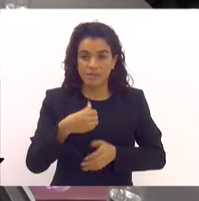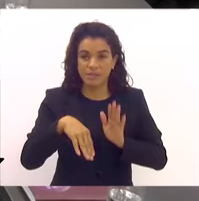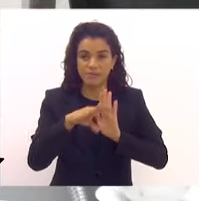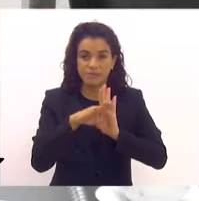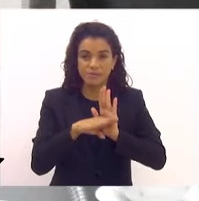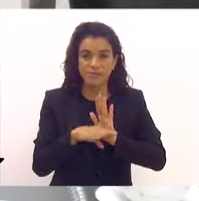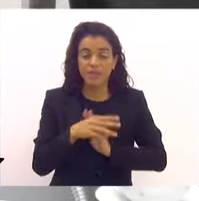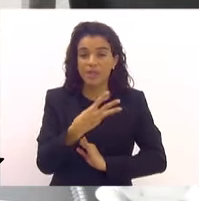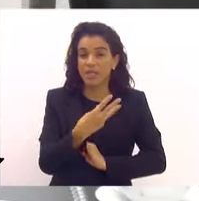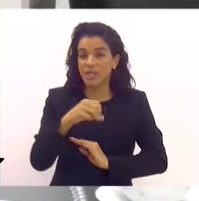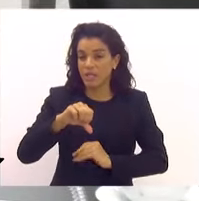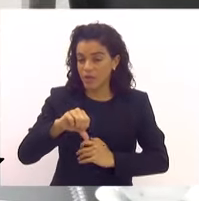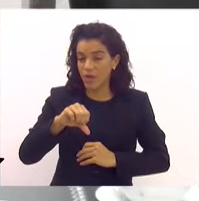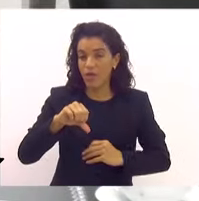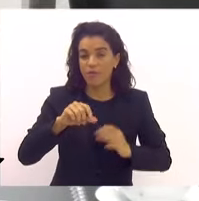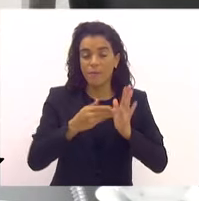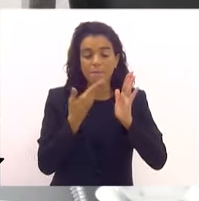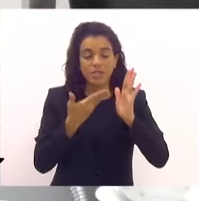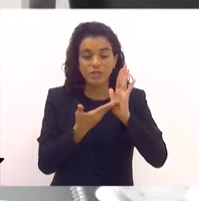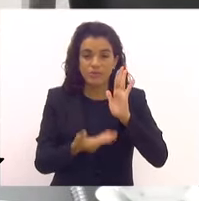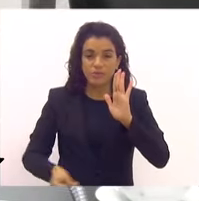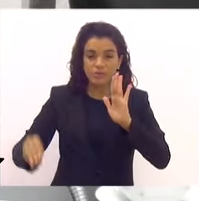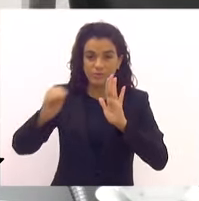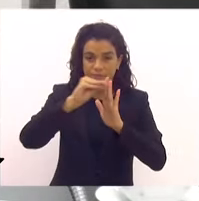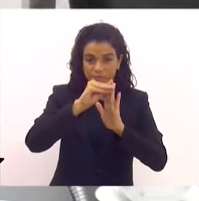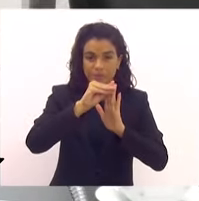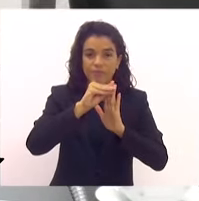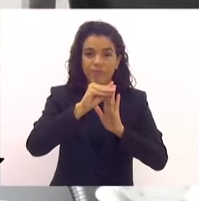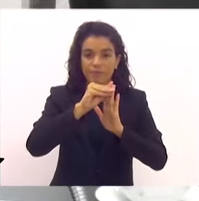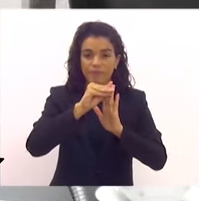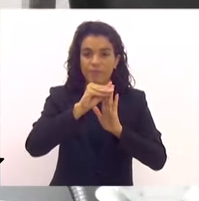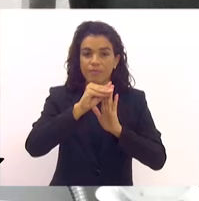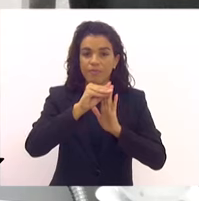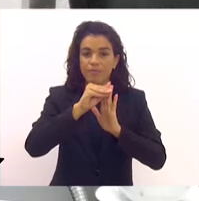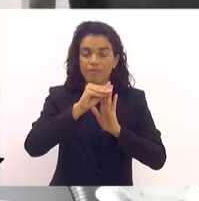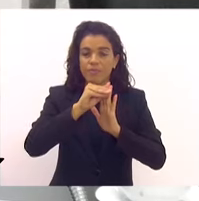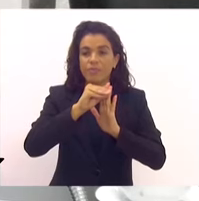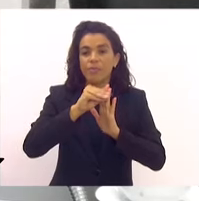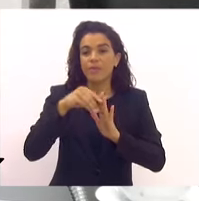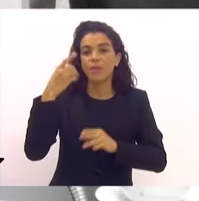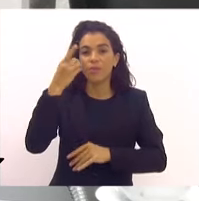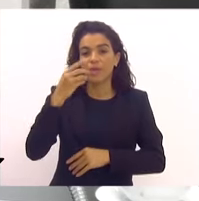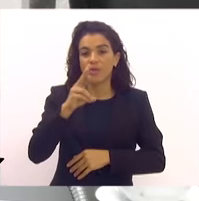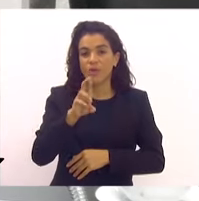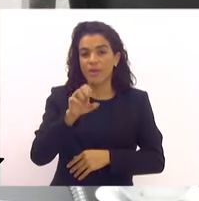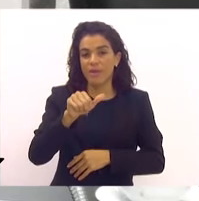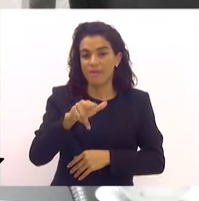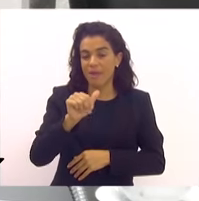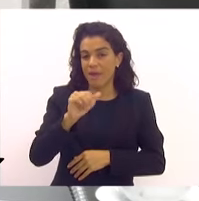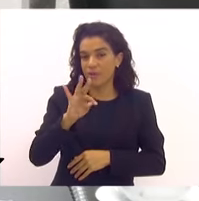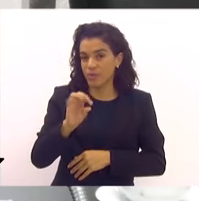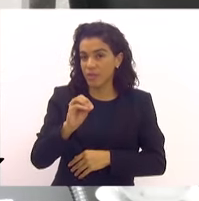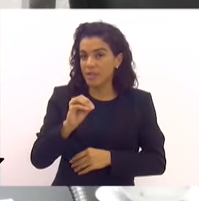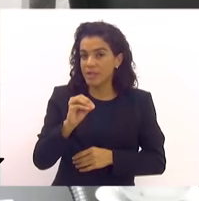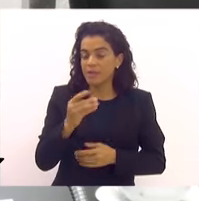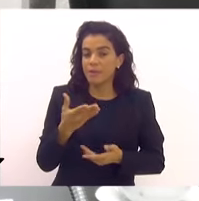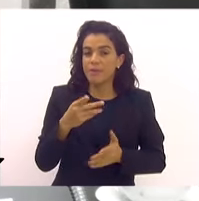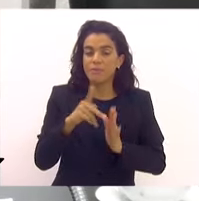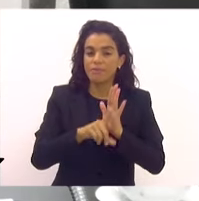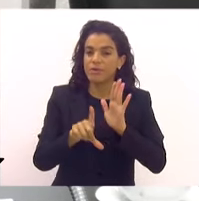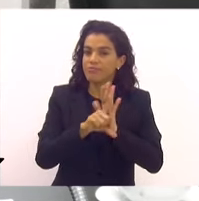ao 39 da pauta, pedido de inversão, requerido pelo deputado Renato Miranda. 39 da pauta.